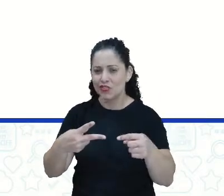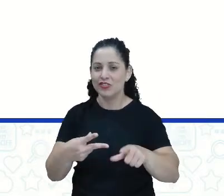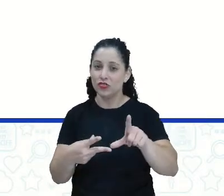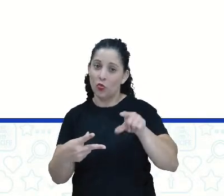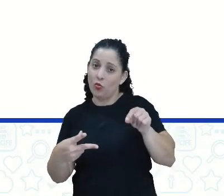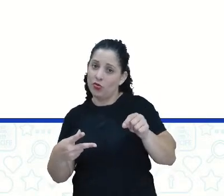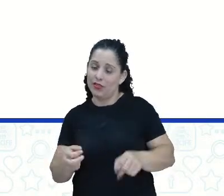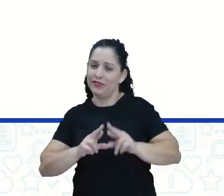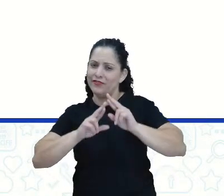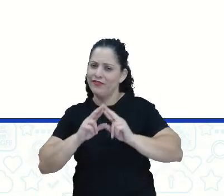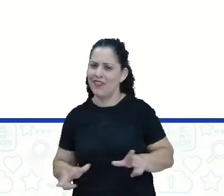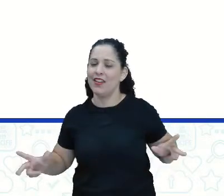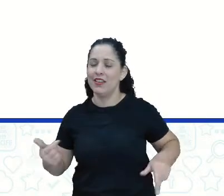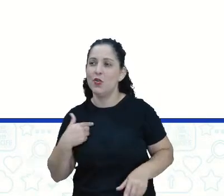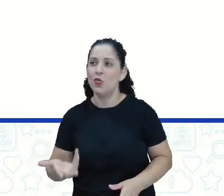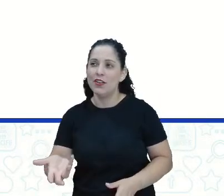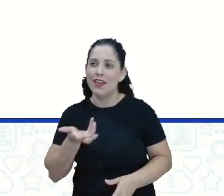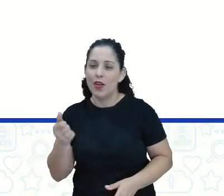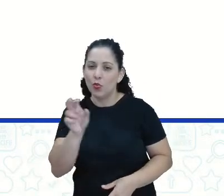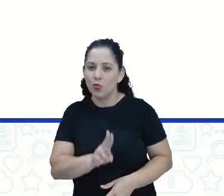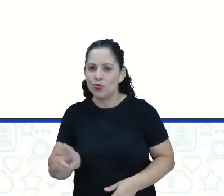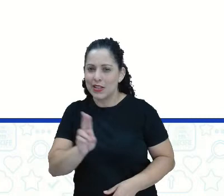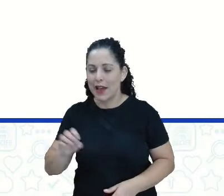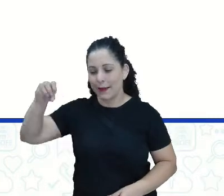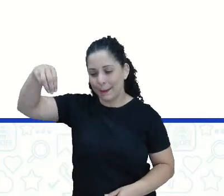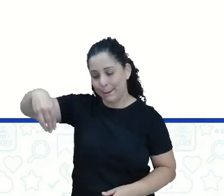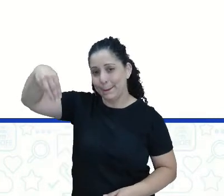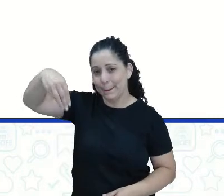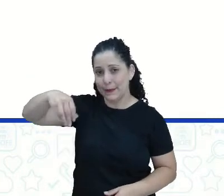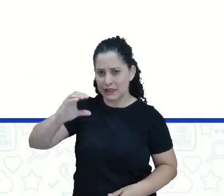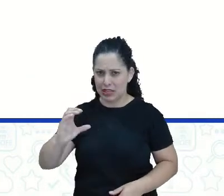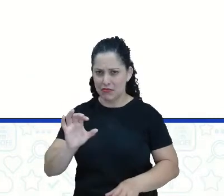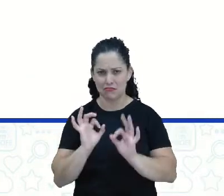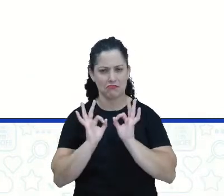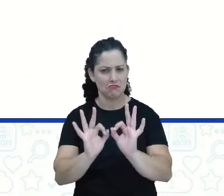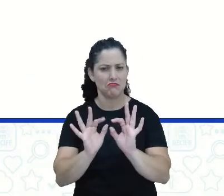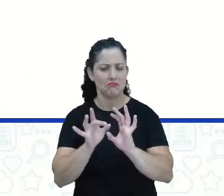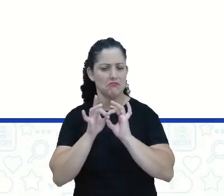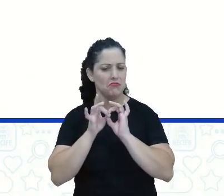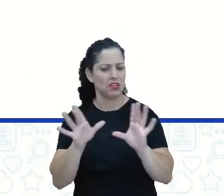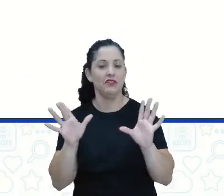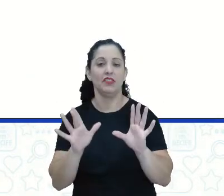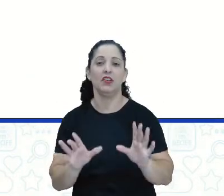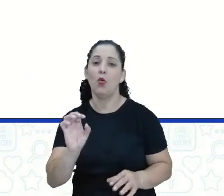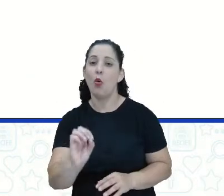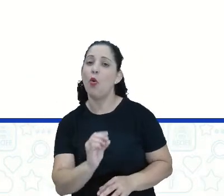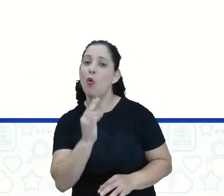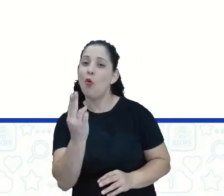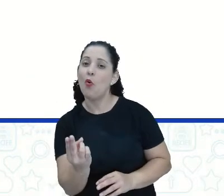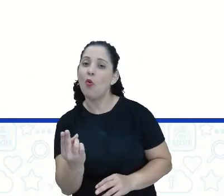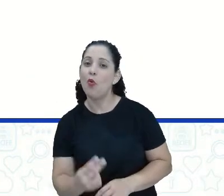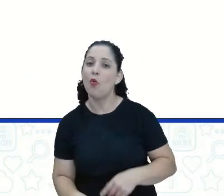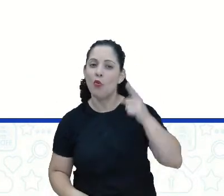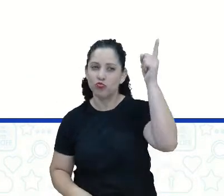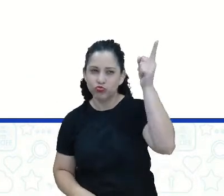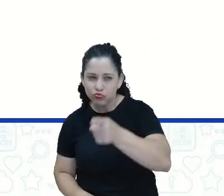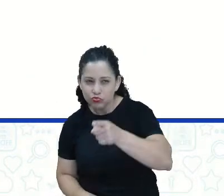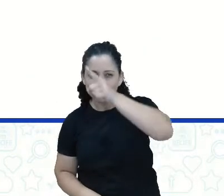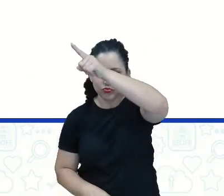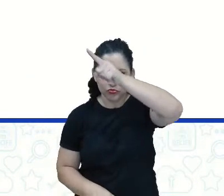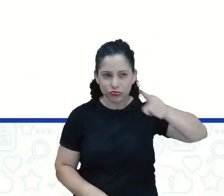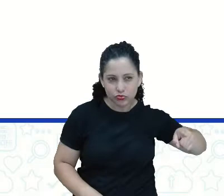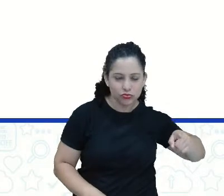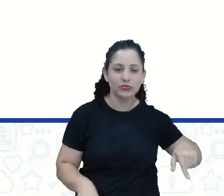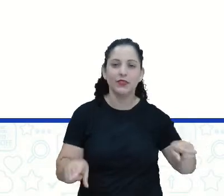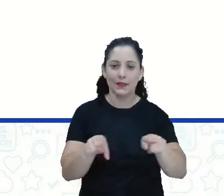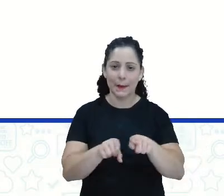escolher. Ricardinho, eu vou fazer o método tradicional? Pode fazer. Ricardinho, eu vou fazer o método borboleta? Pode